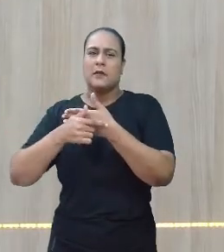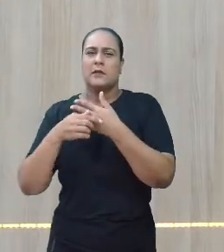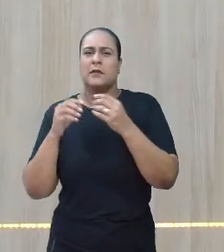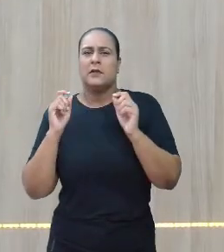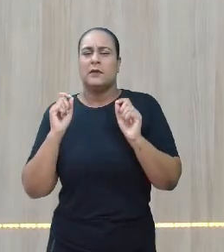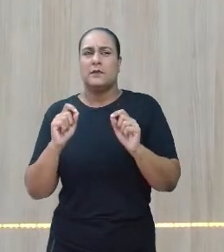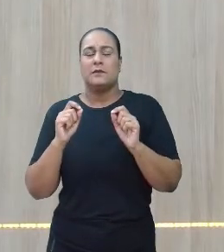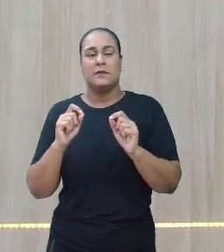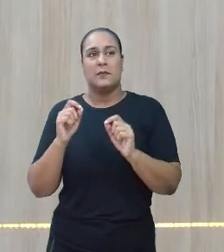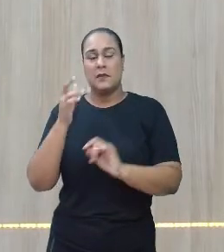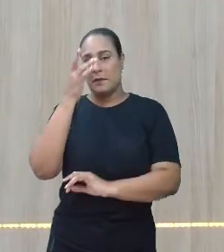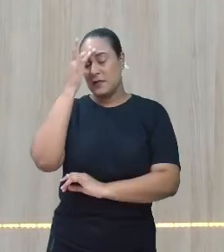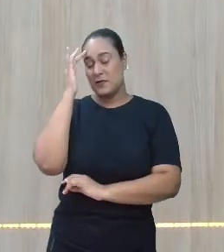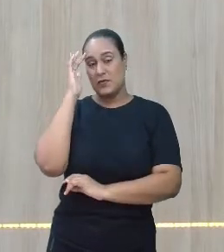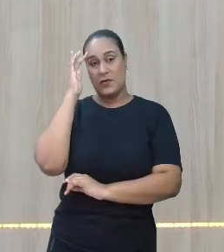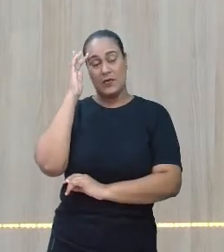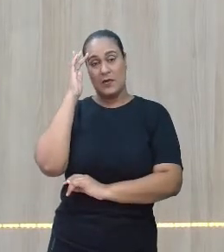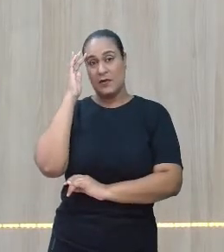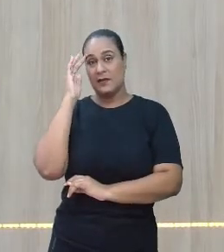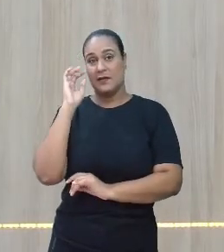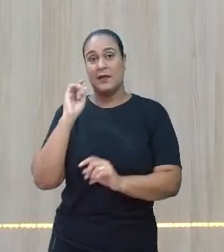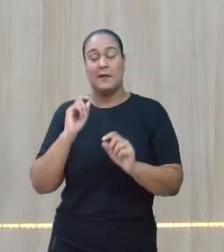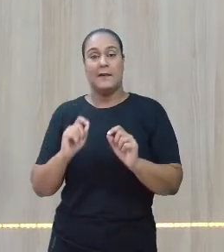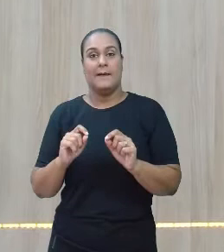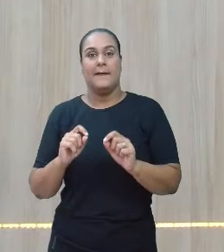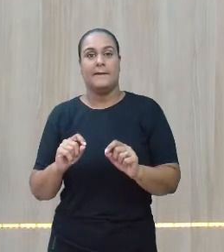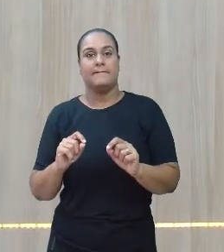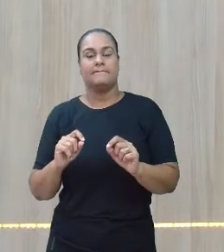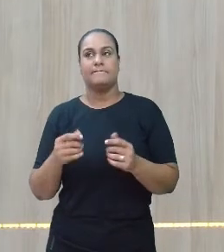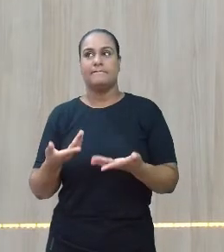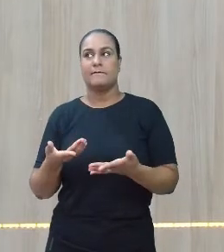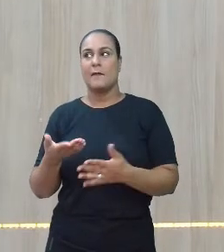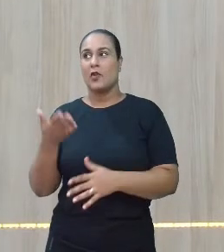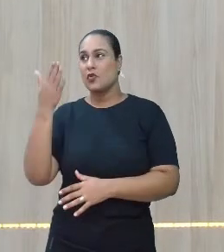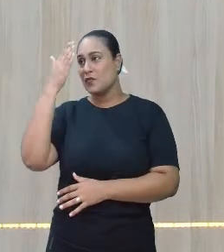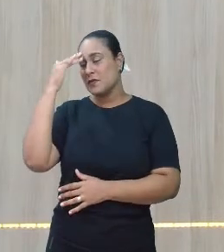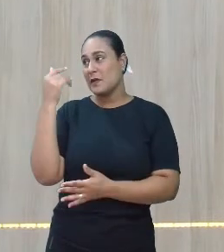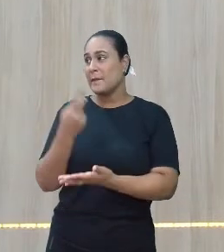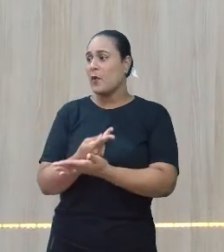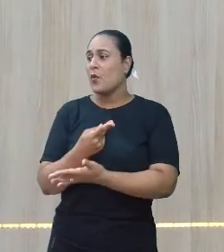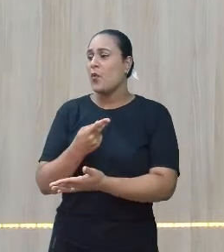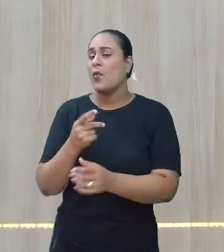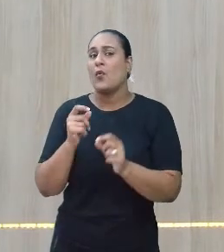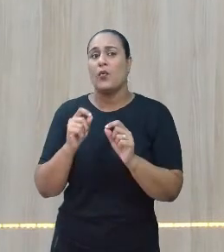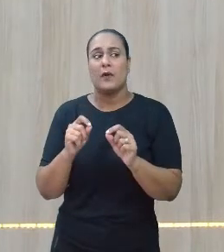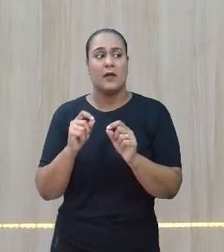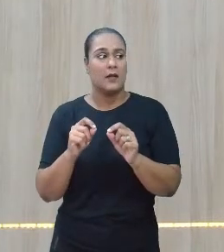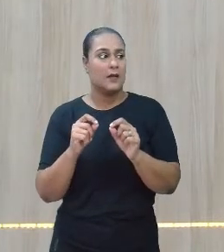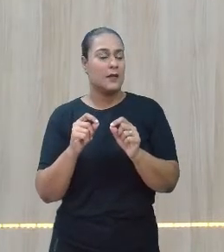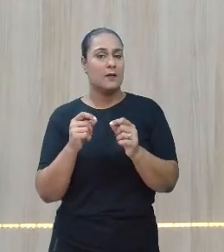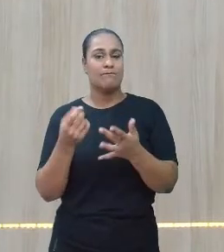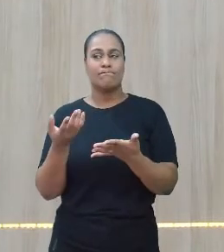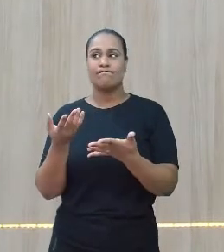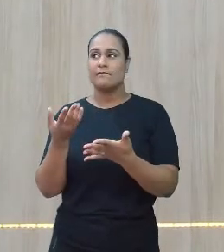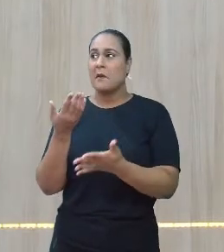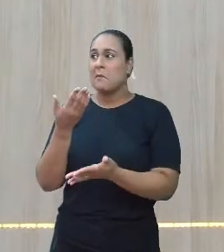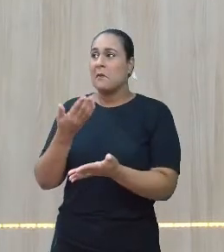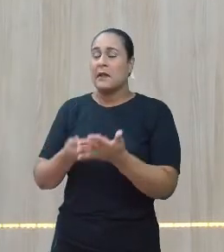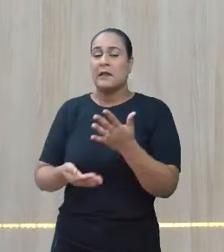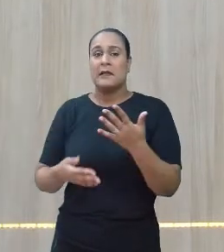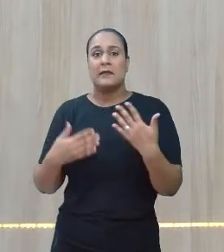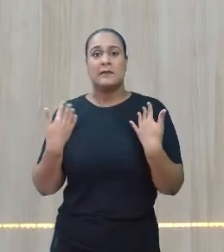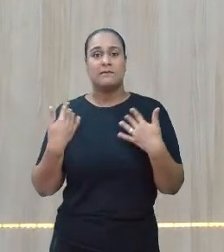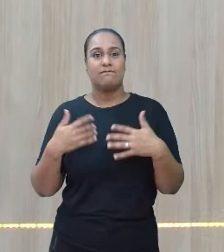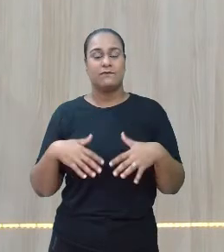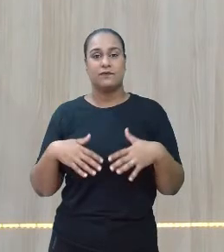ele não está se envolvendo com o que está acontecendo em volta dele, de maneira que ele possa